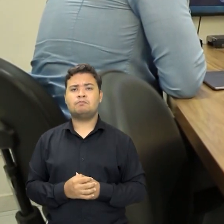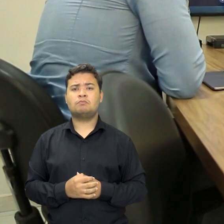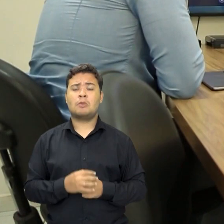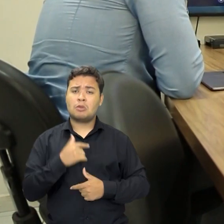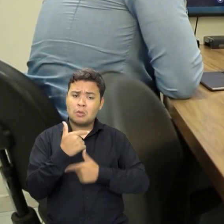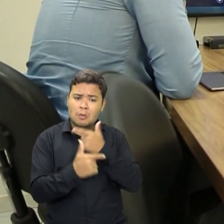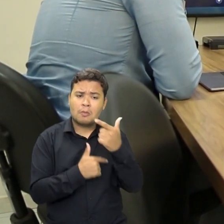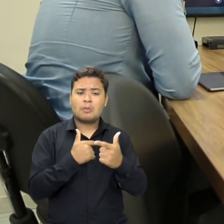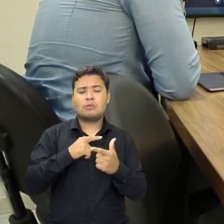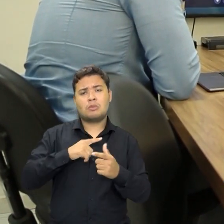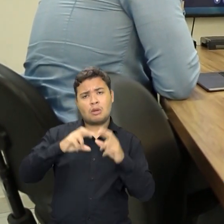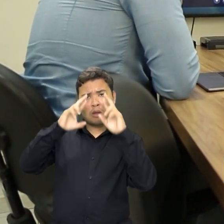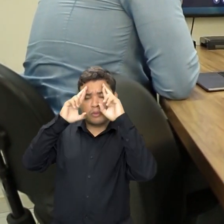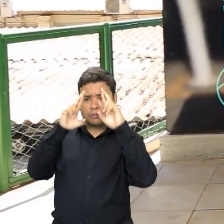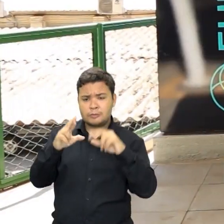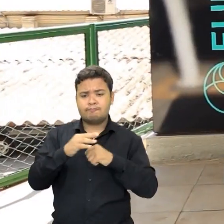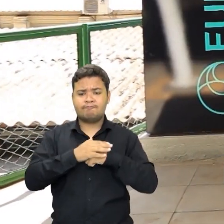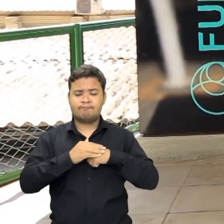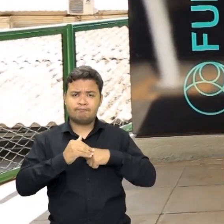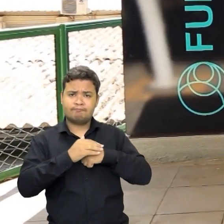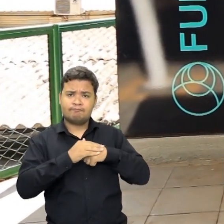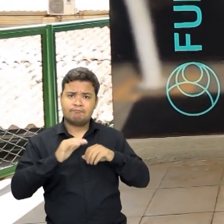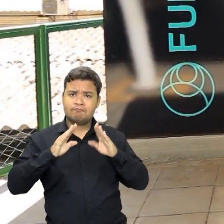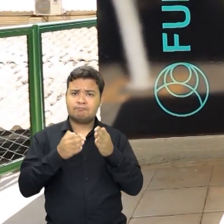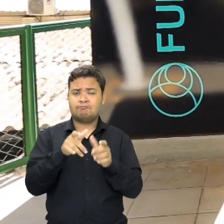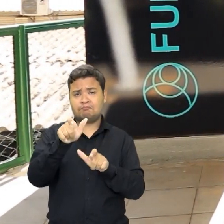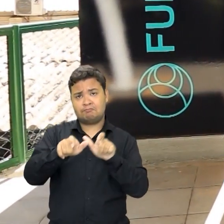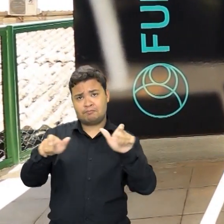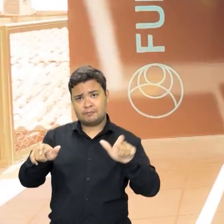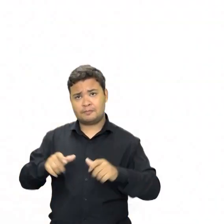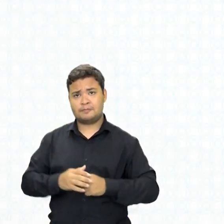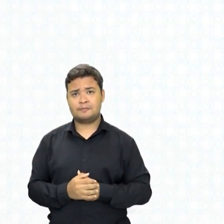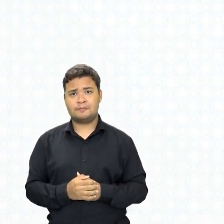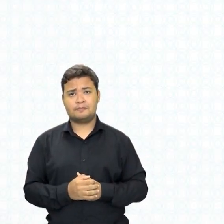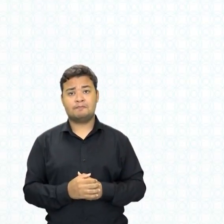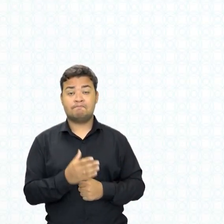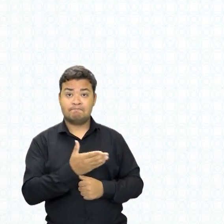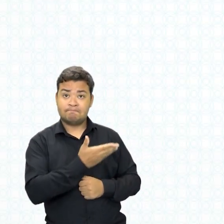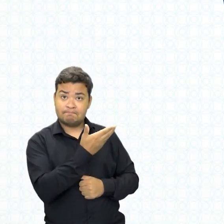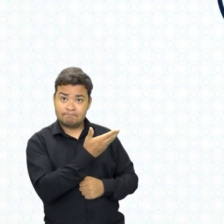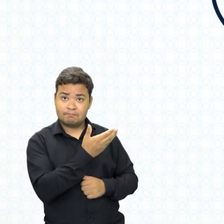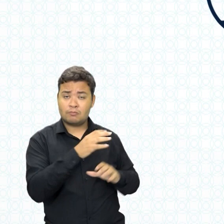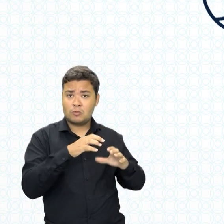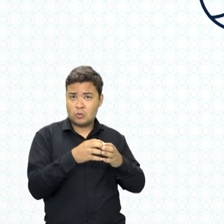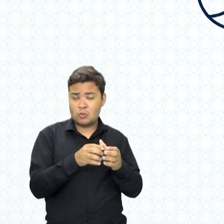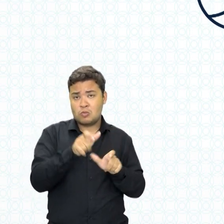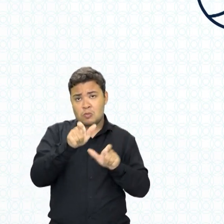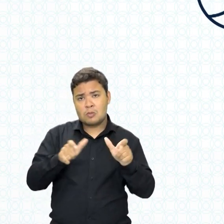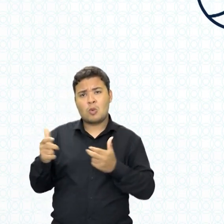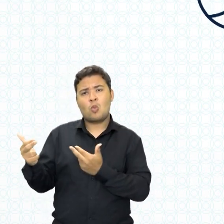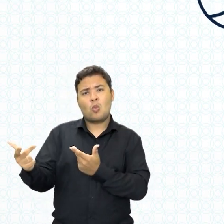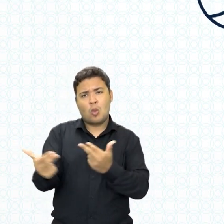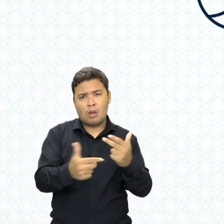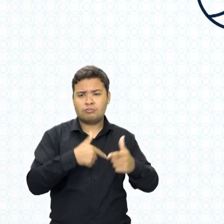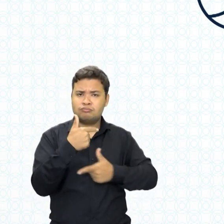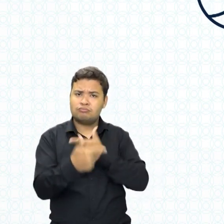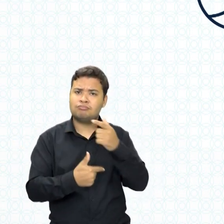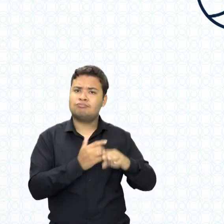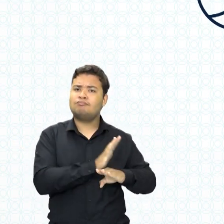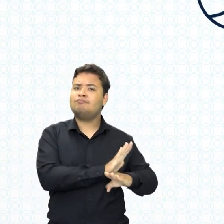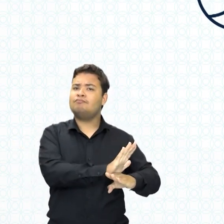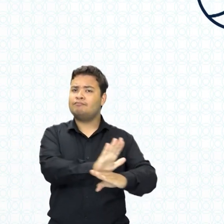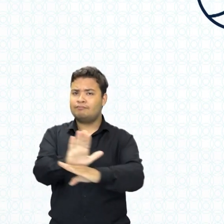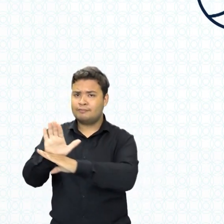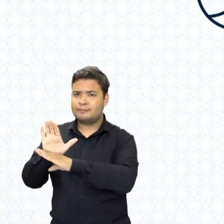atua com respeito, carinho e dedicação a quem precisar. Fundac, uma fundação feita por gente que cuida